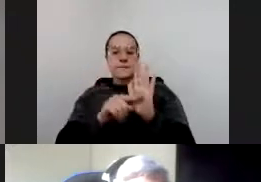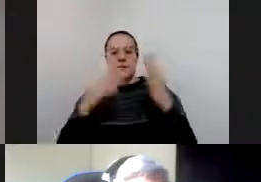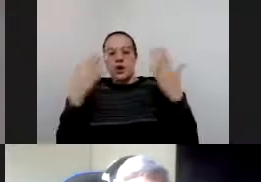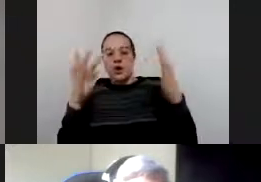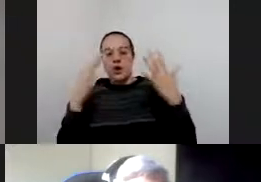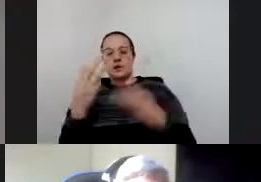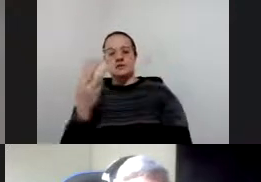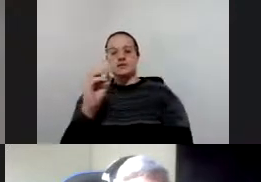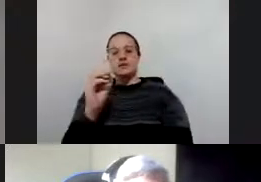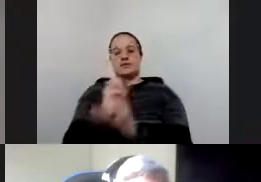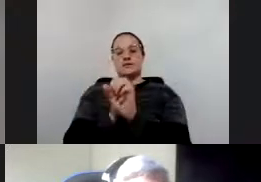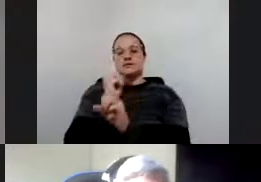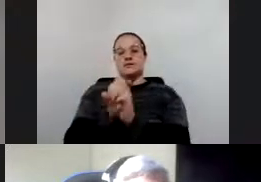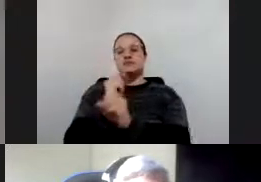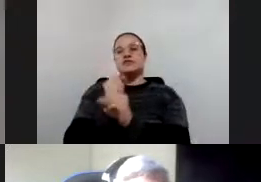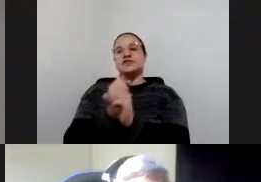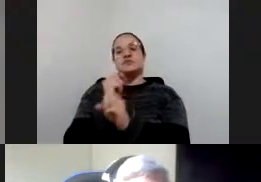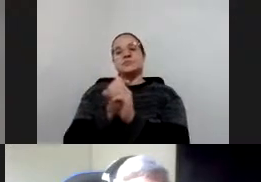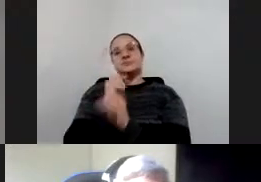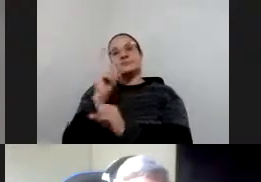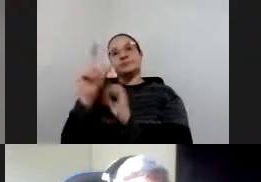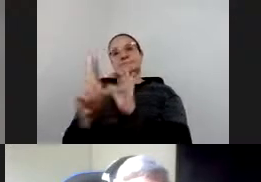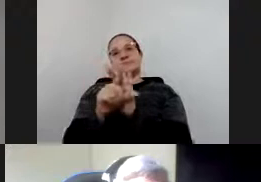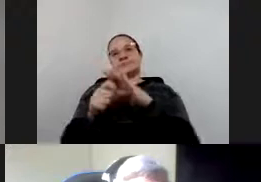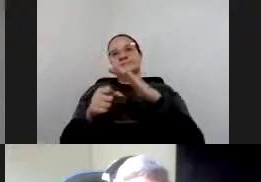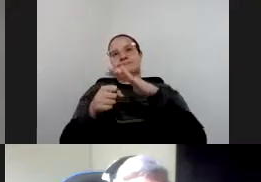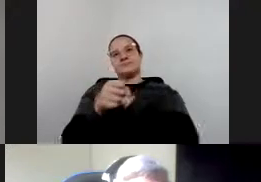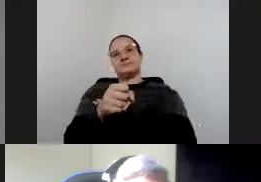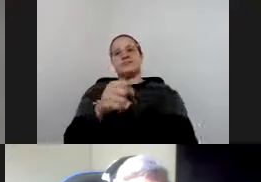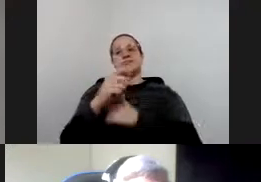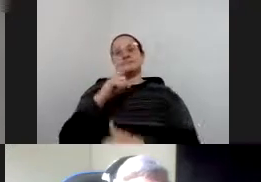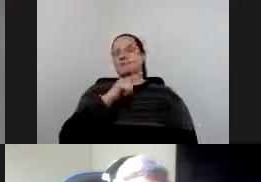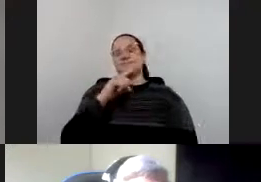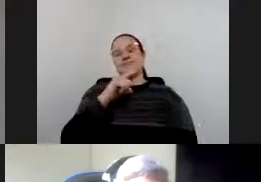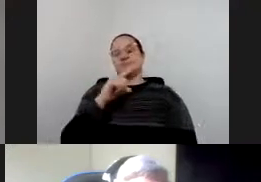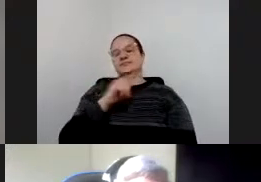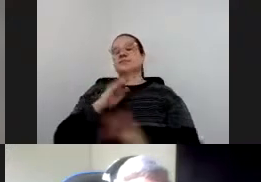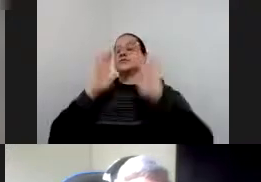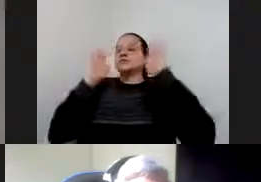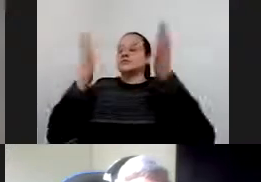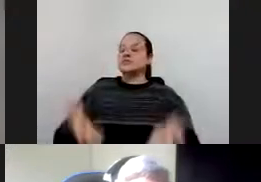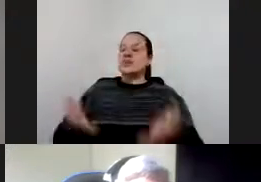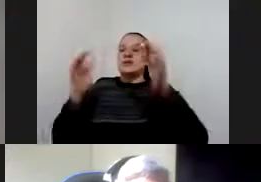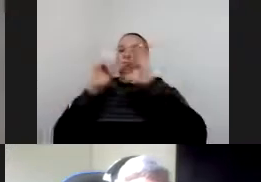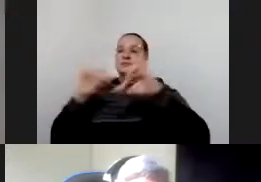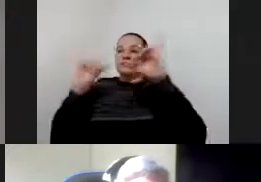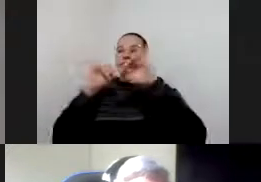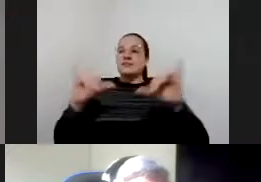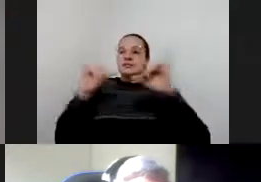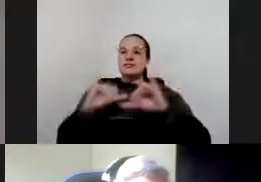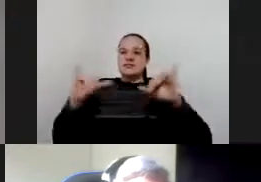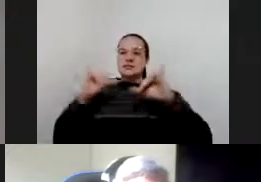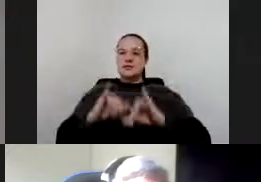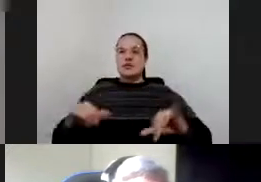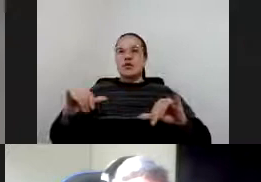anos da Lei de Cotas, né, tem sido bastante divulgada lá, e a ideia é que não apenas as pessoas leiam,